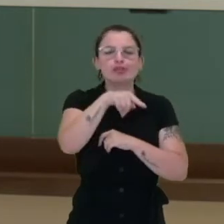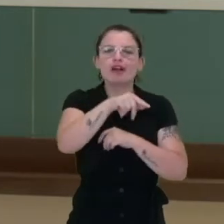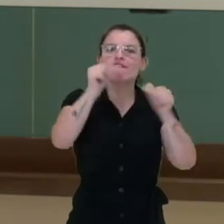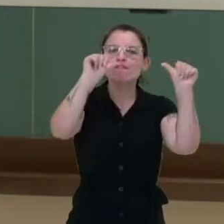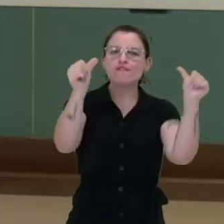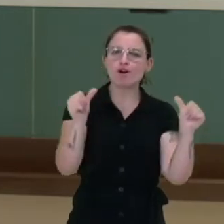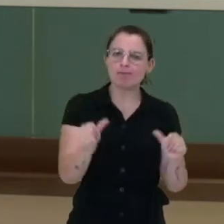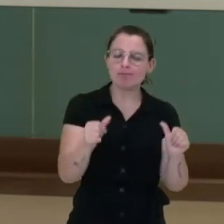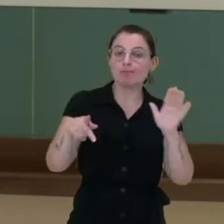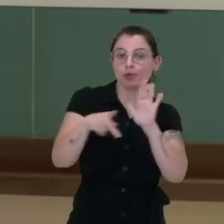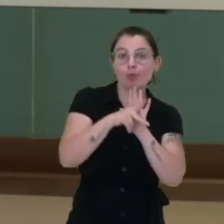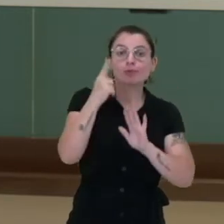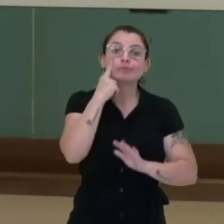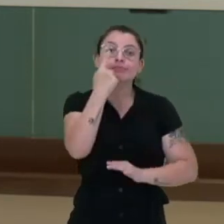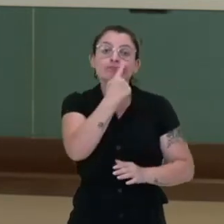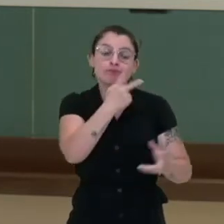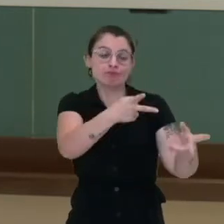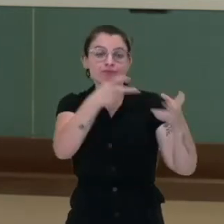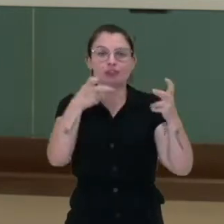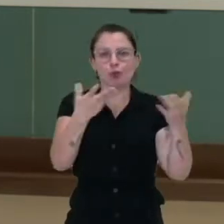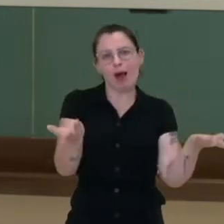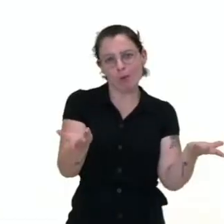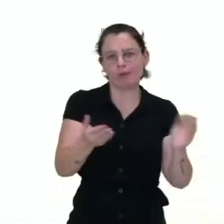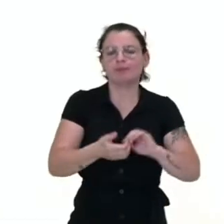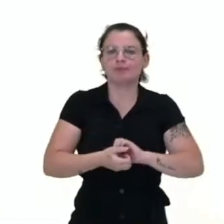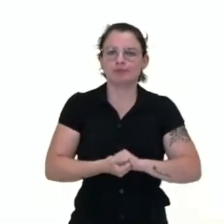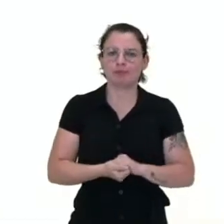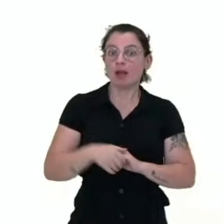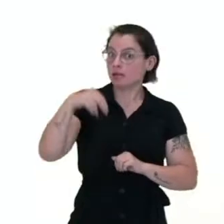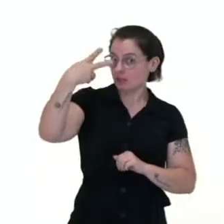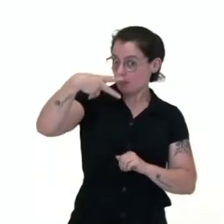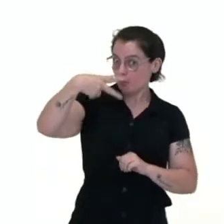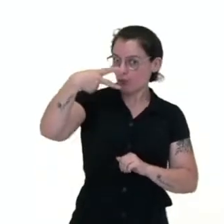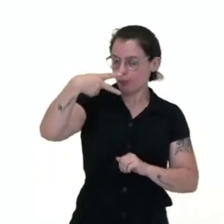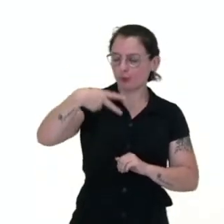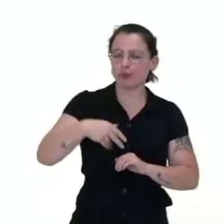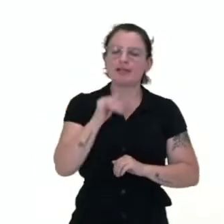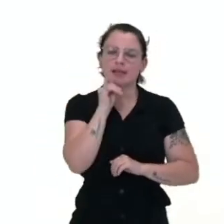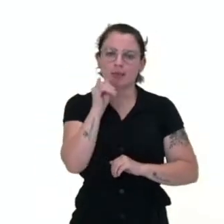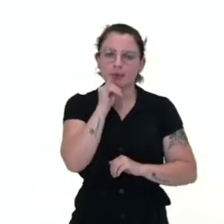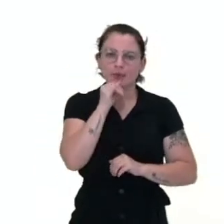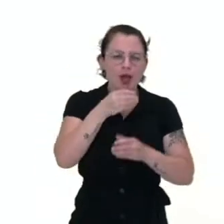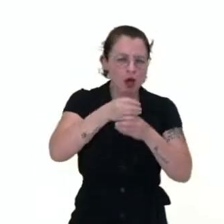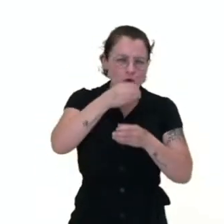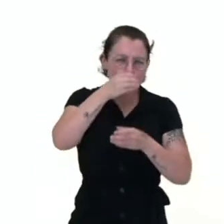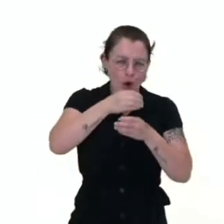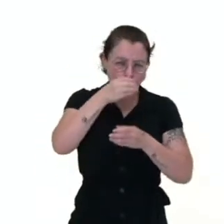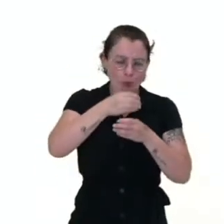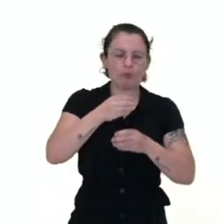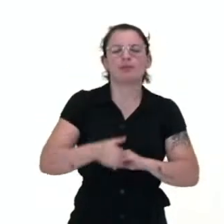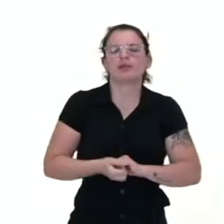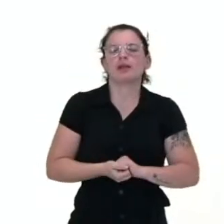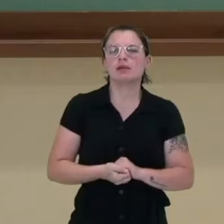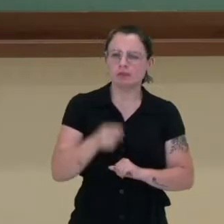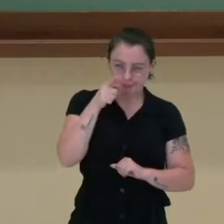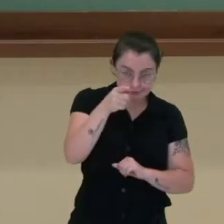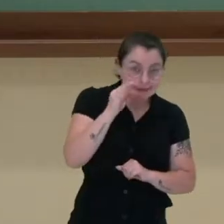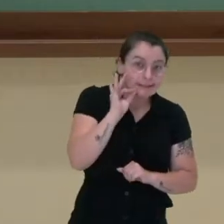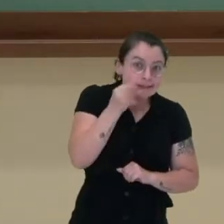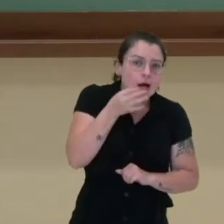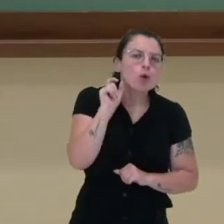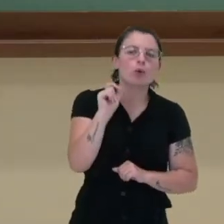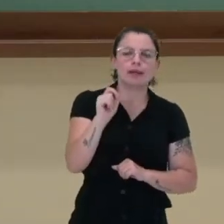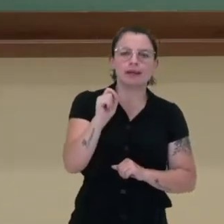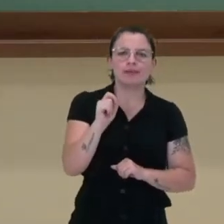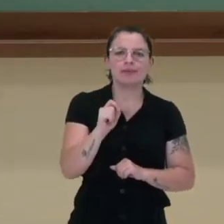aspecto visual. Vamos para o segundo exemplo? Um copo. Já aconteceu essa situação com você? Na sua